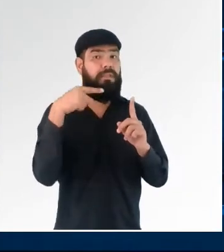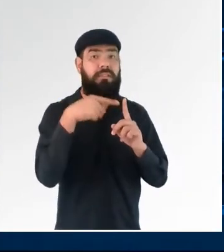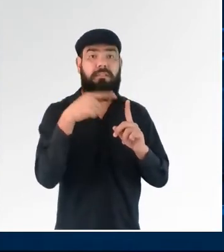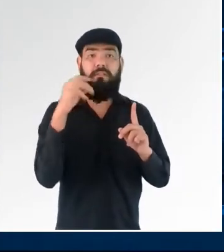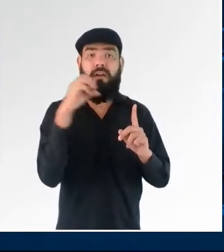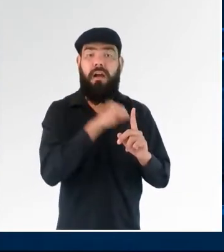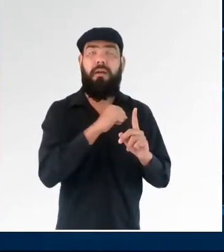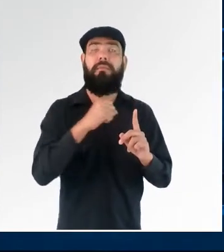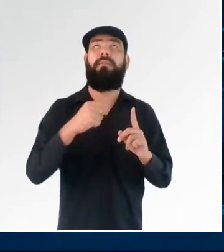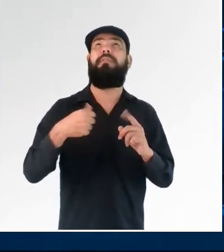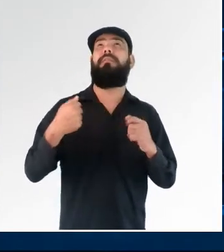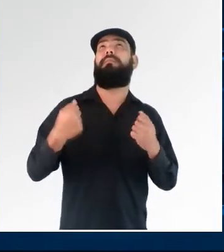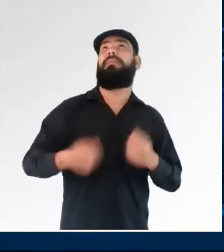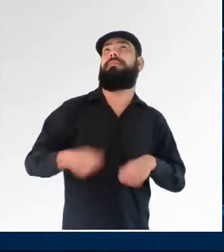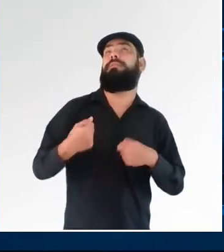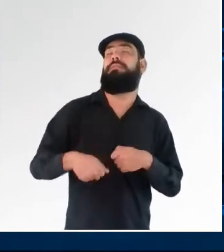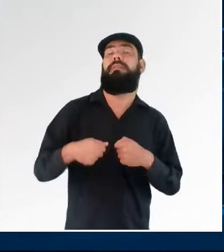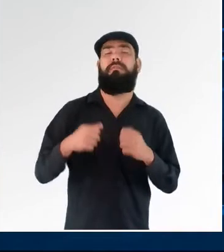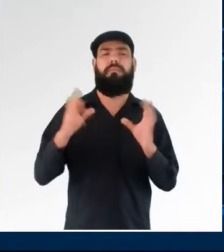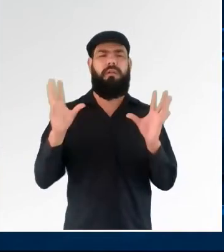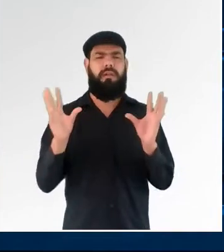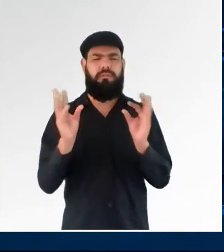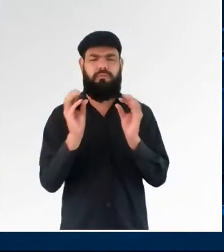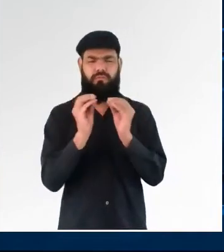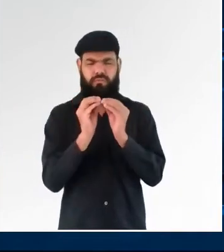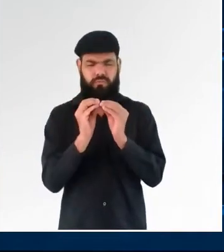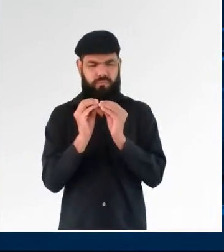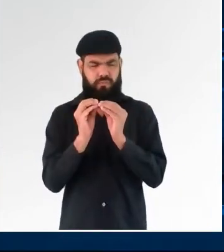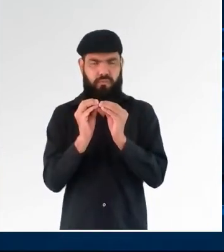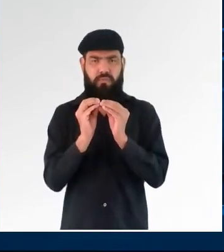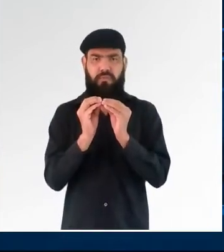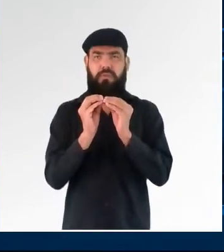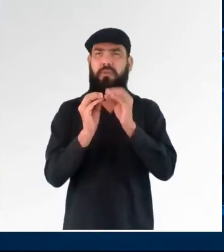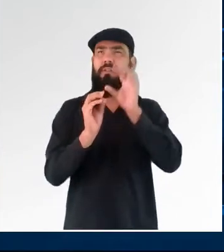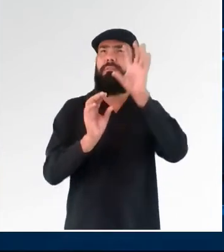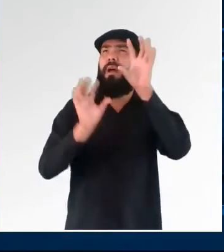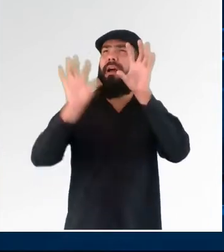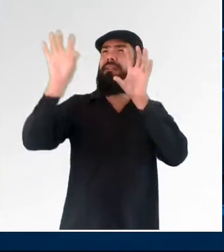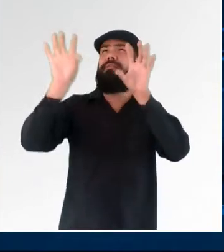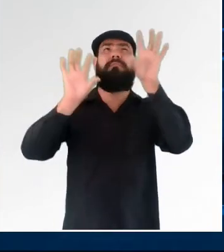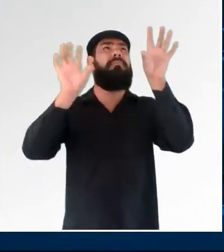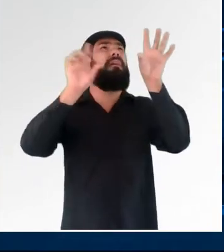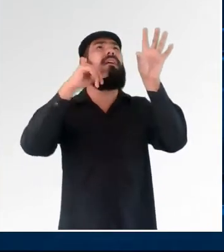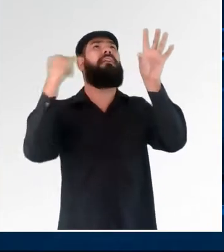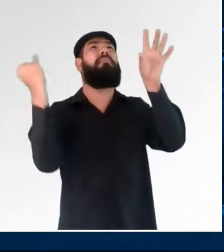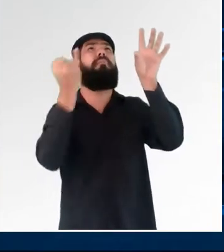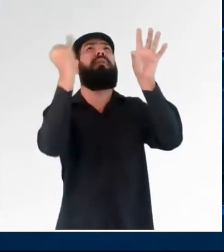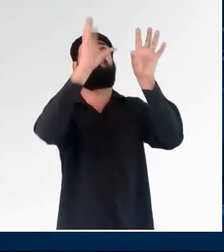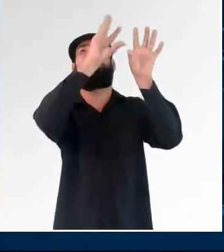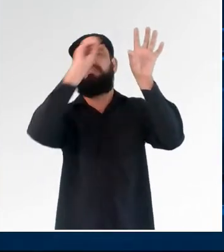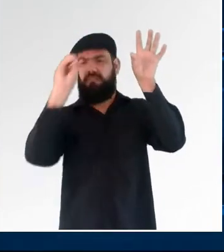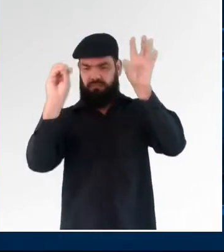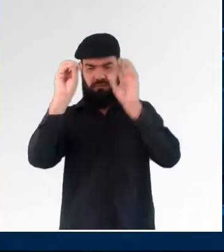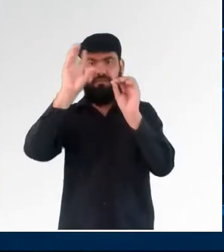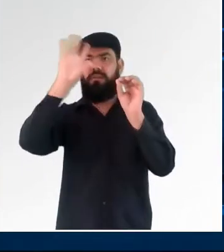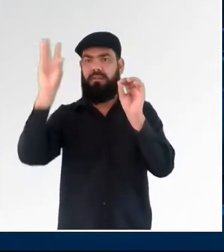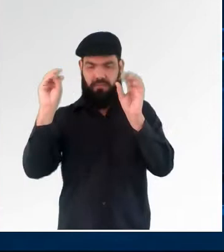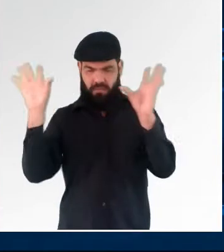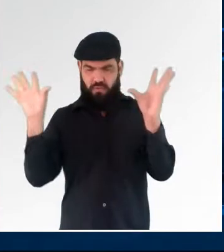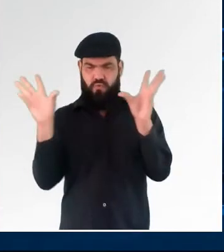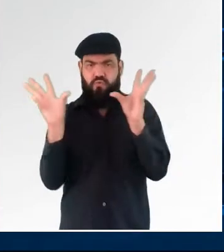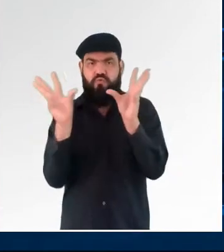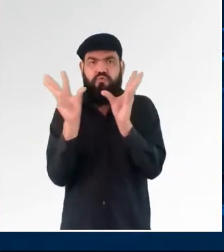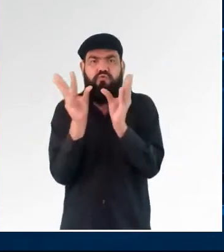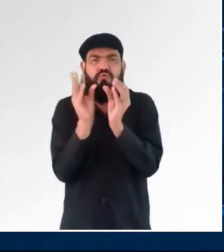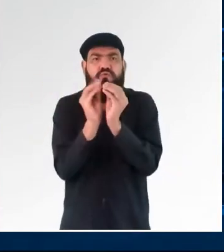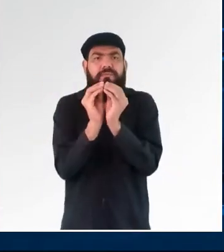fazer um resumo com as partes mais importantes, ou seja, A síntese é isso, as partes mais